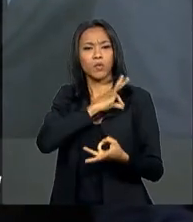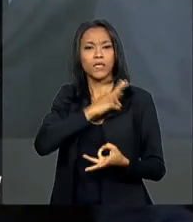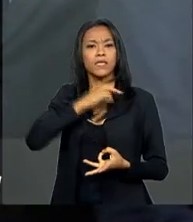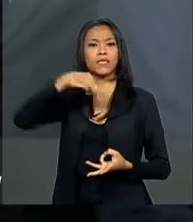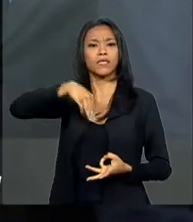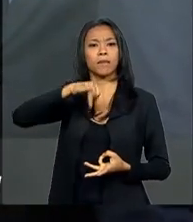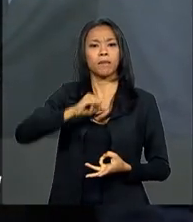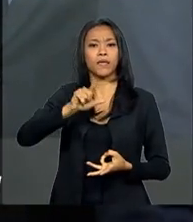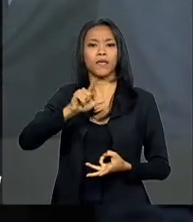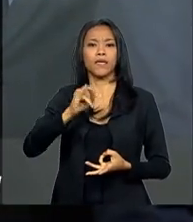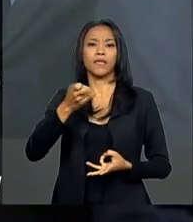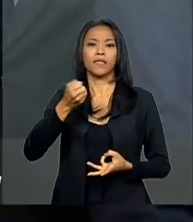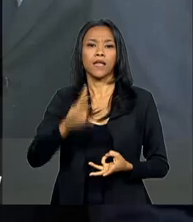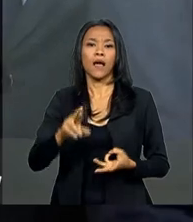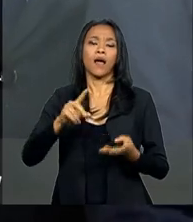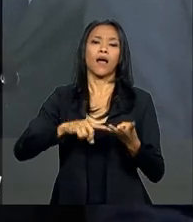civil,